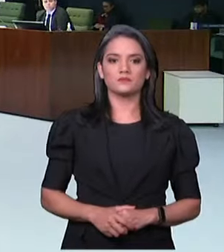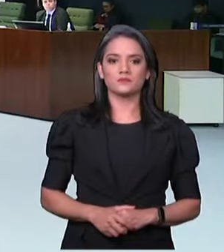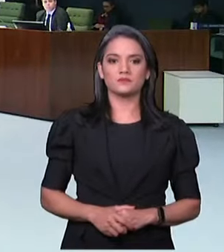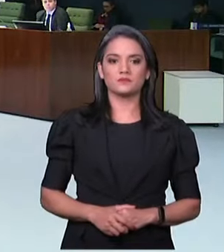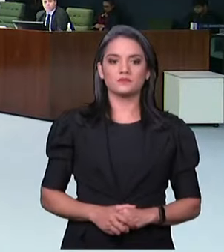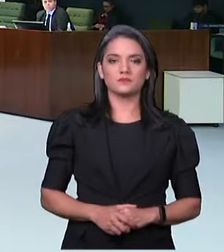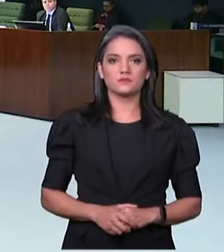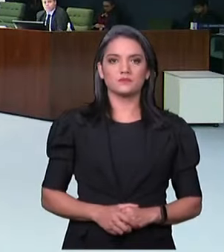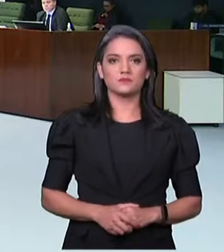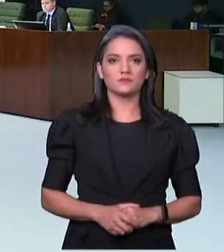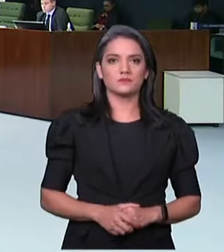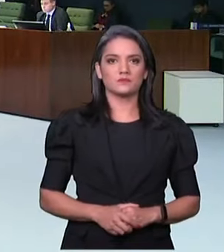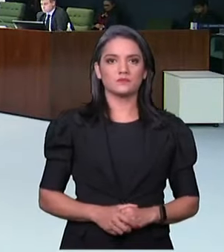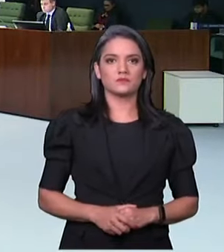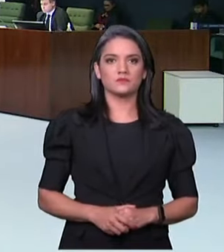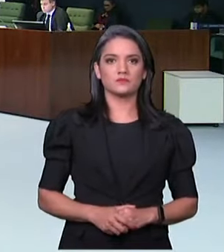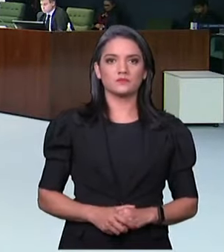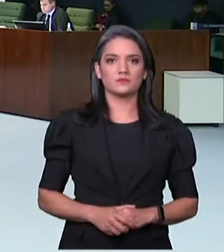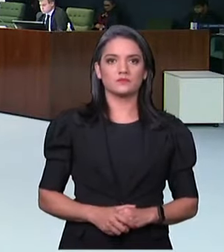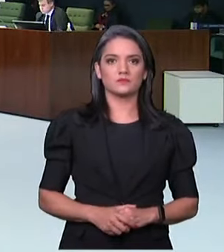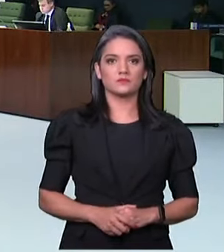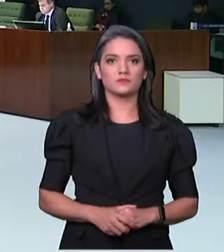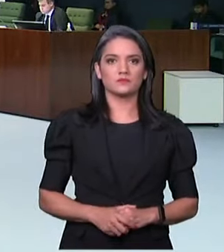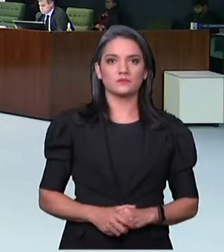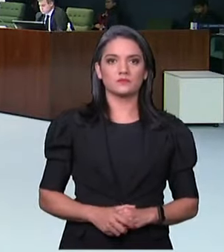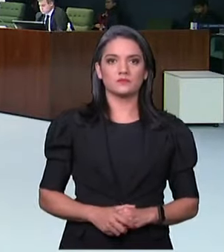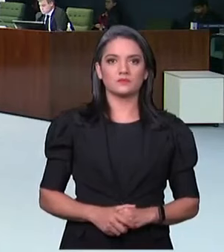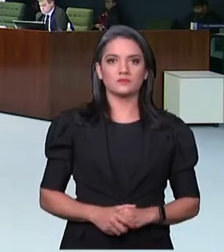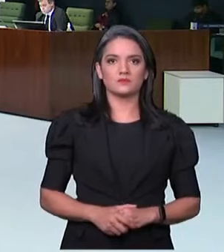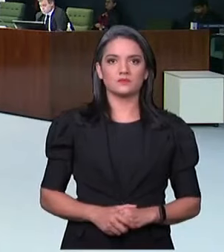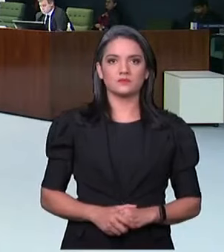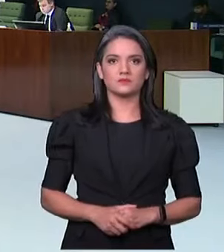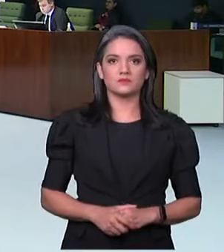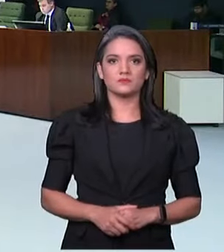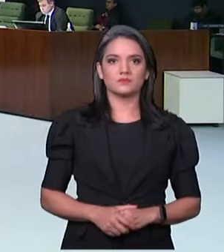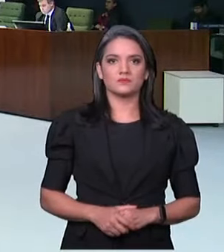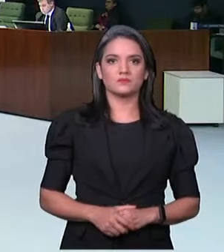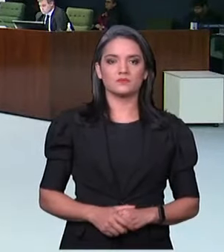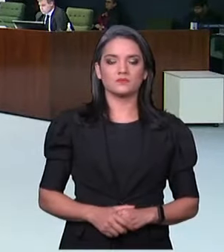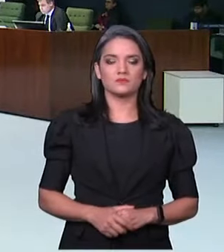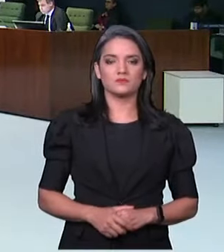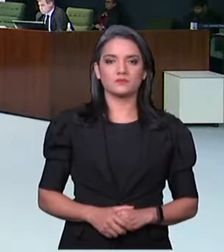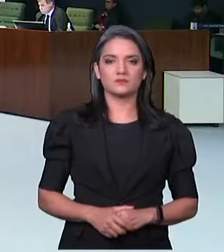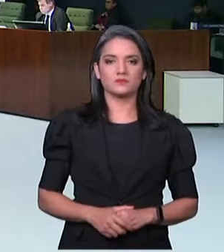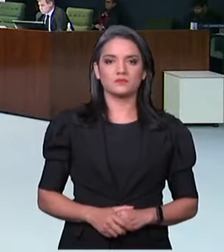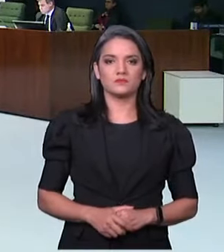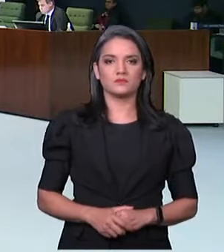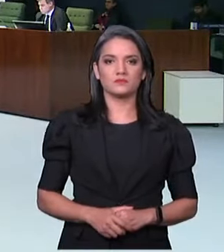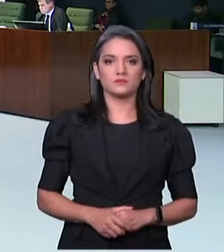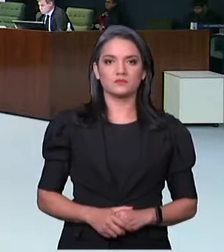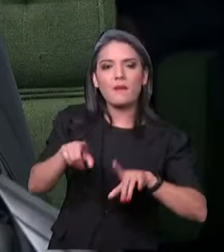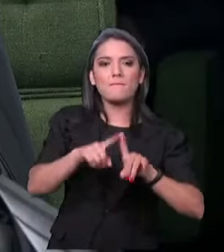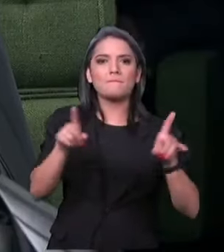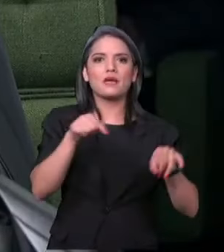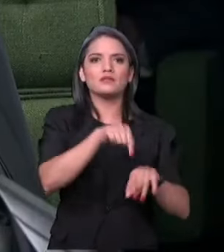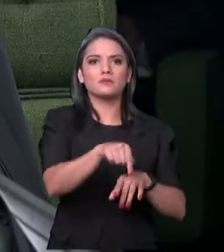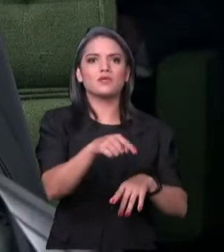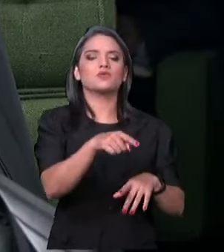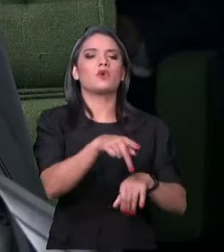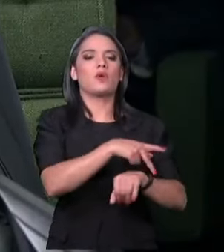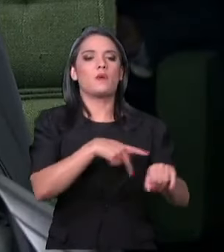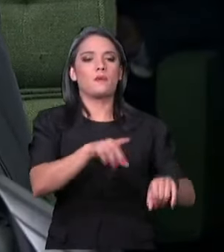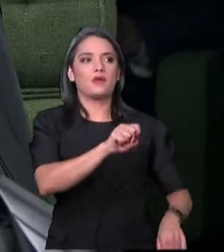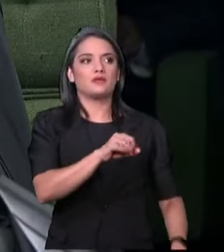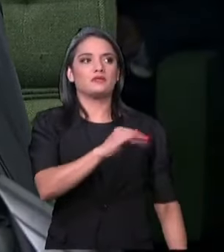Rural o Luz Para Todos o Supremo decidiu pelo arquivamento do inquérito a partir de uma questão de ordem do ministro